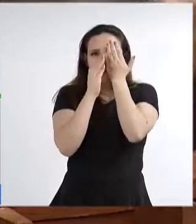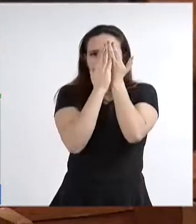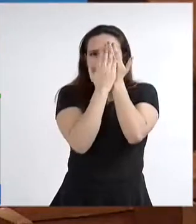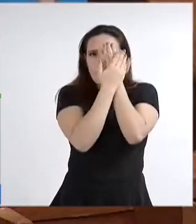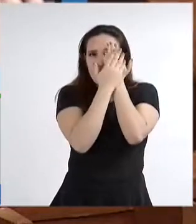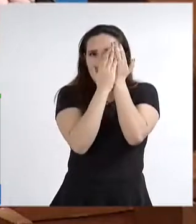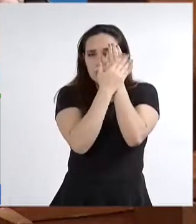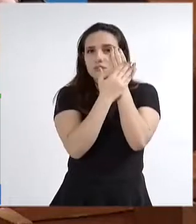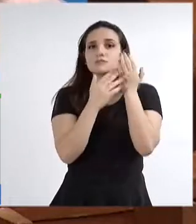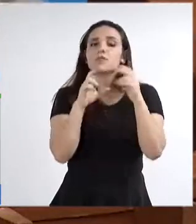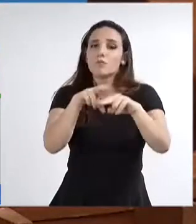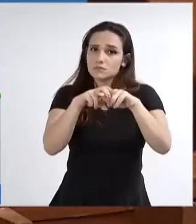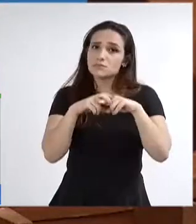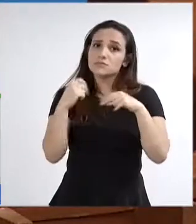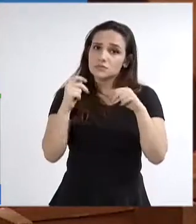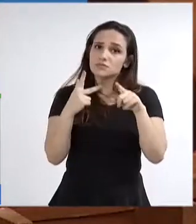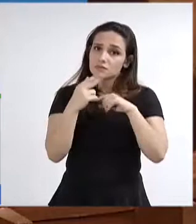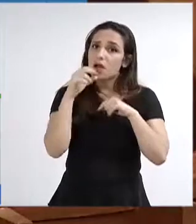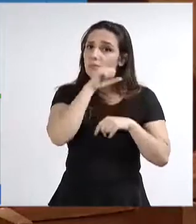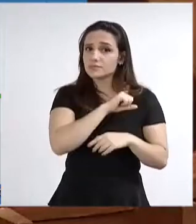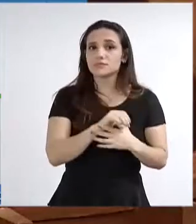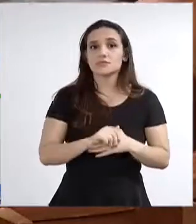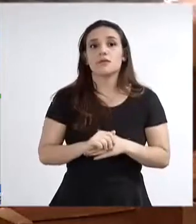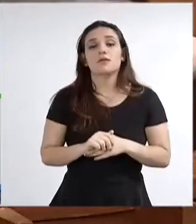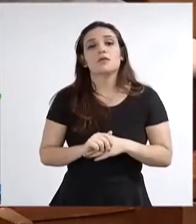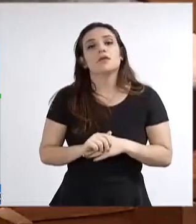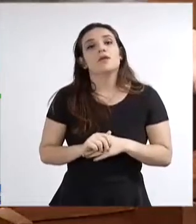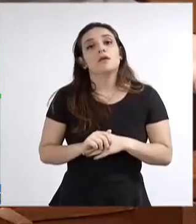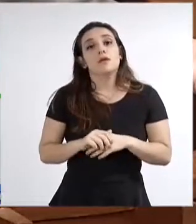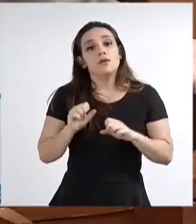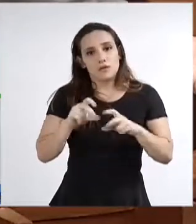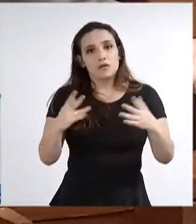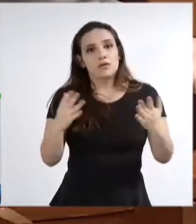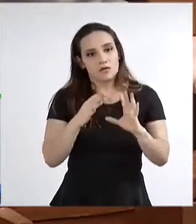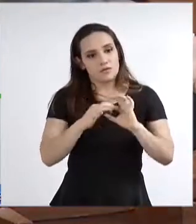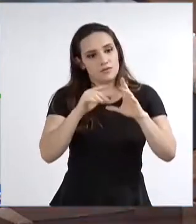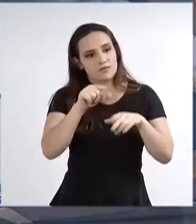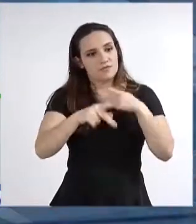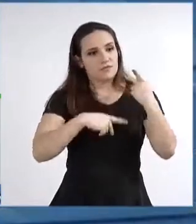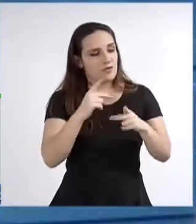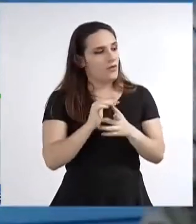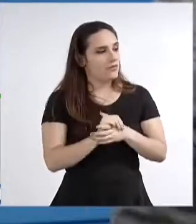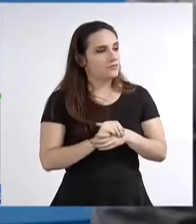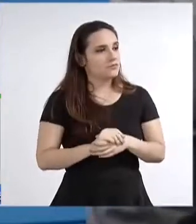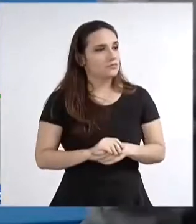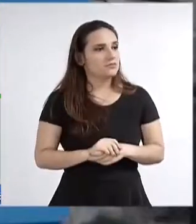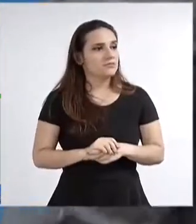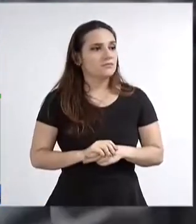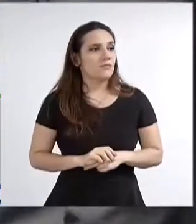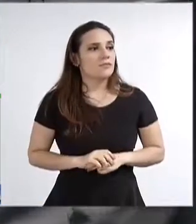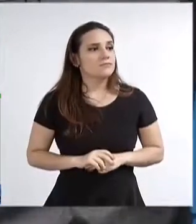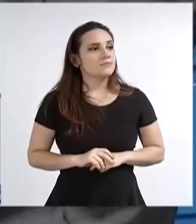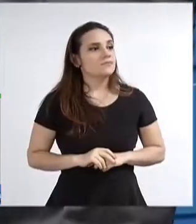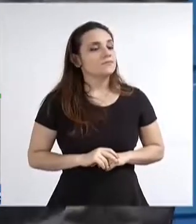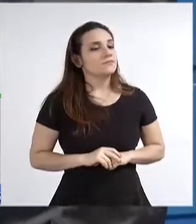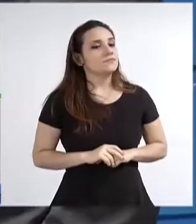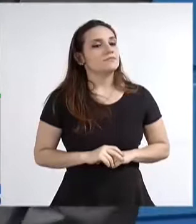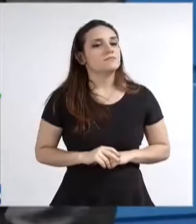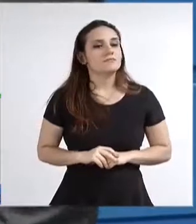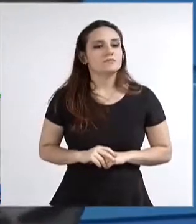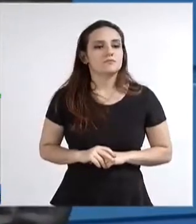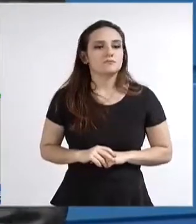dessa aspiração. Concedo uma parte a Vossa Excelência para poder entrar no meu segundo assunto. Deputado Barbosinha, primeiro eu